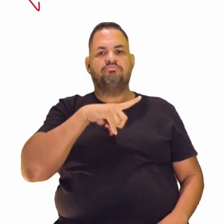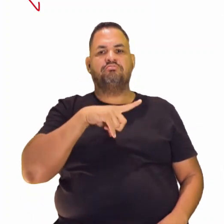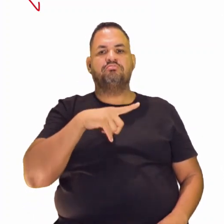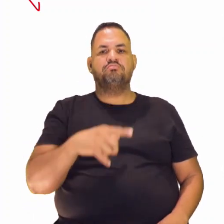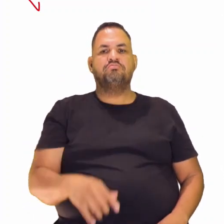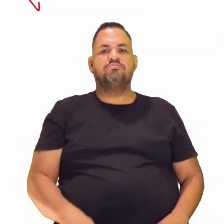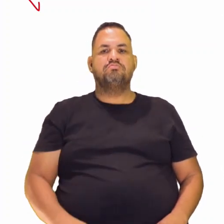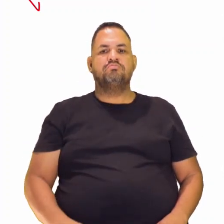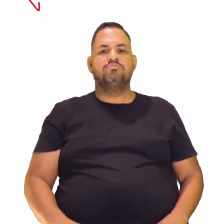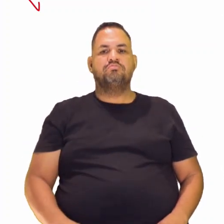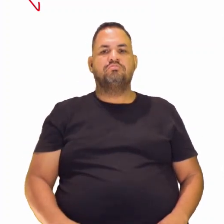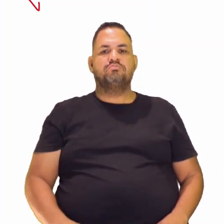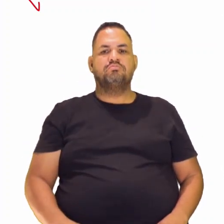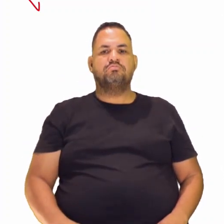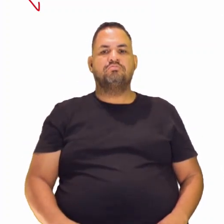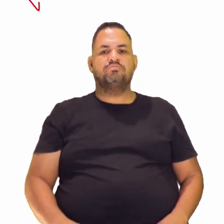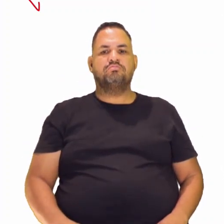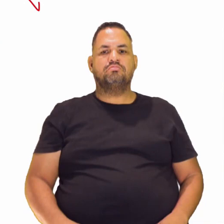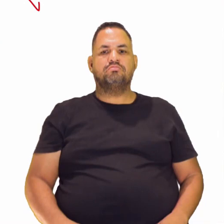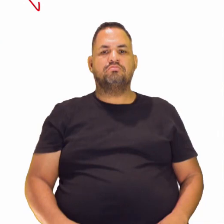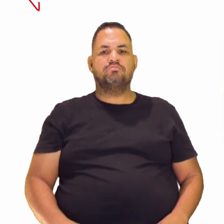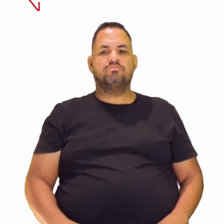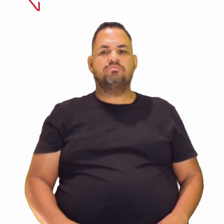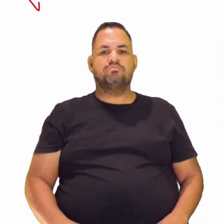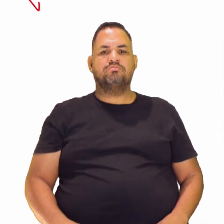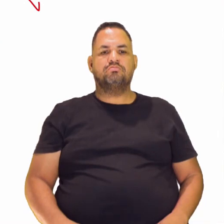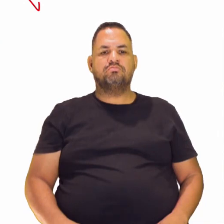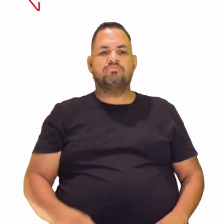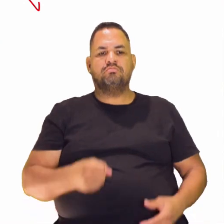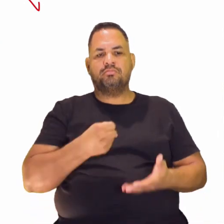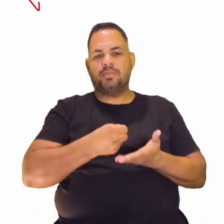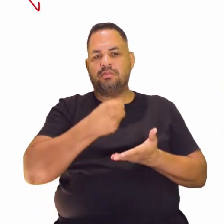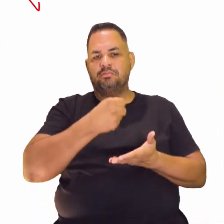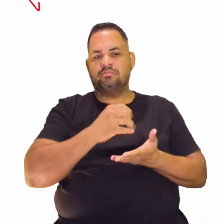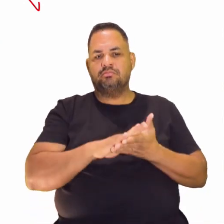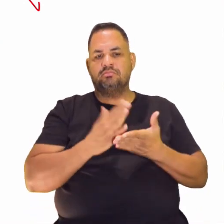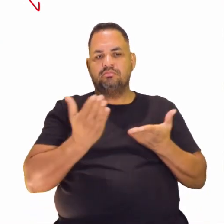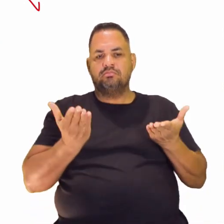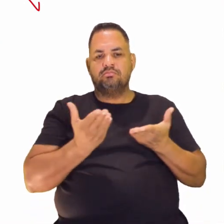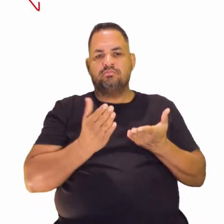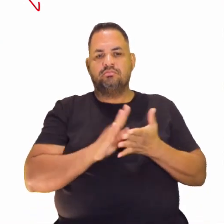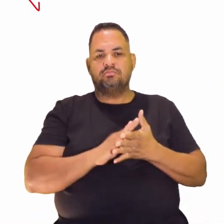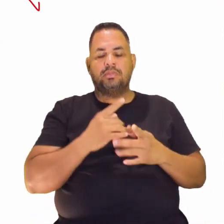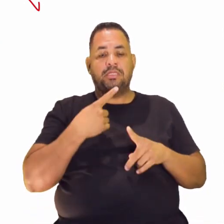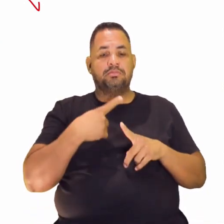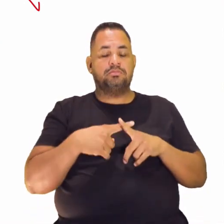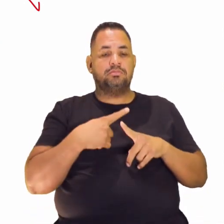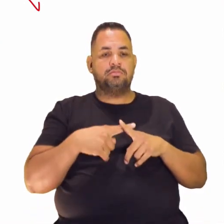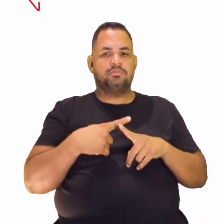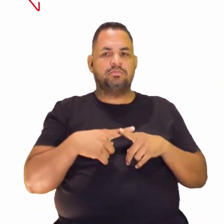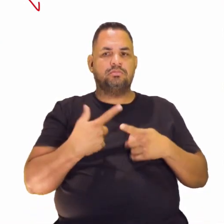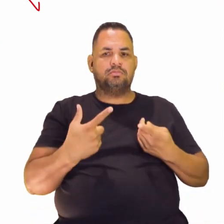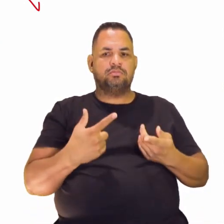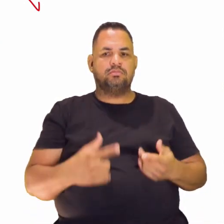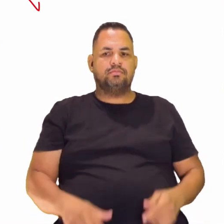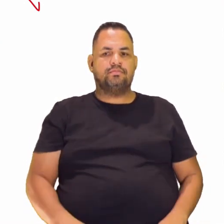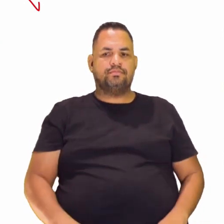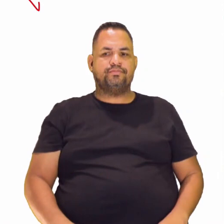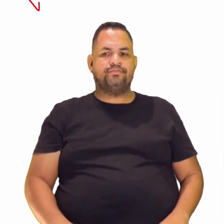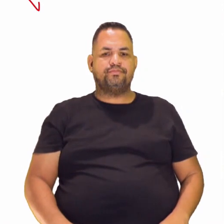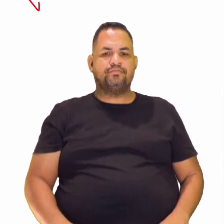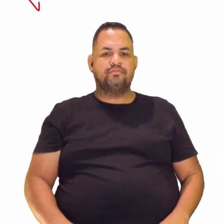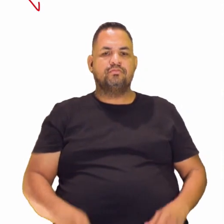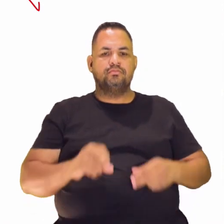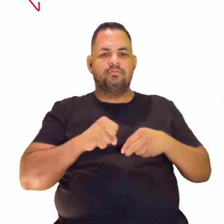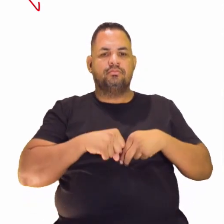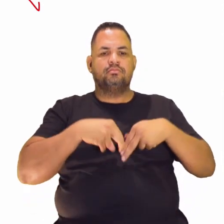tinham. Tá? Então tem essas canecas, é uma coisa moderna, mas está aqui com os motivos da